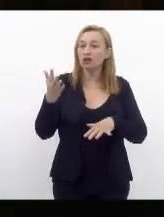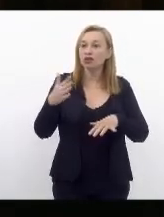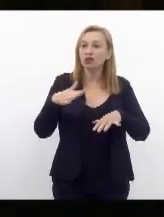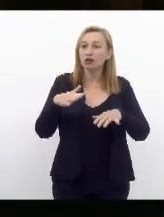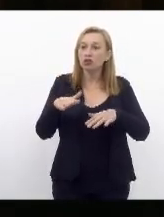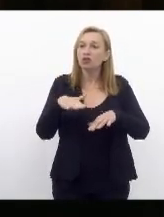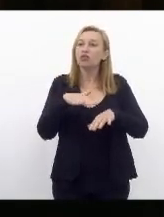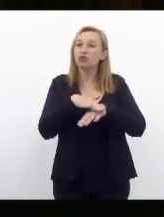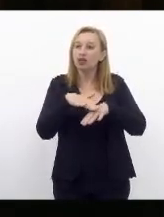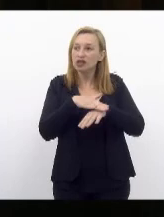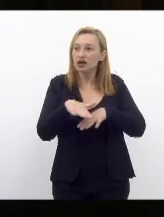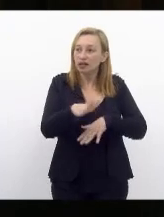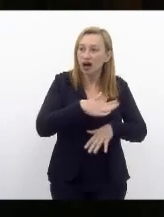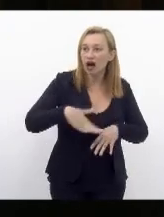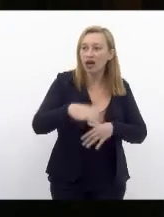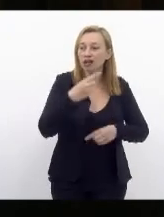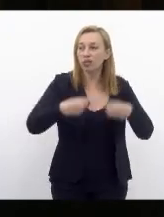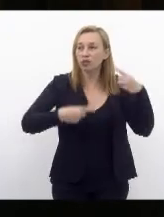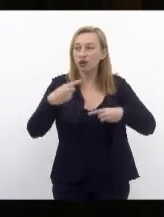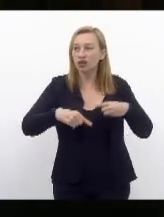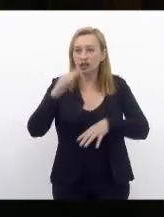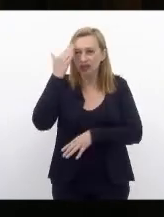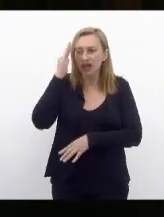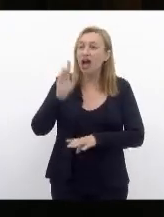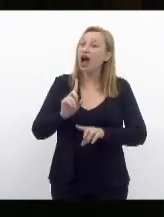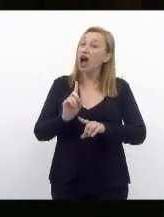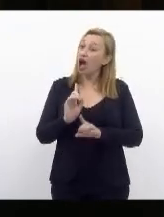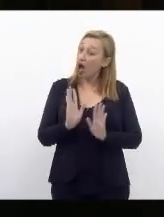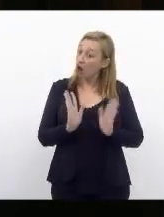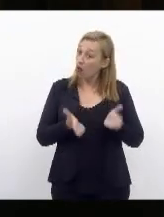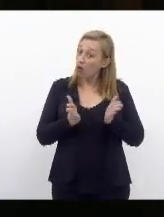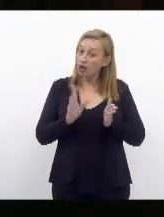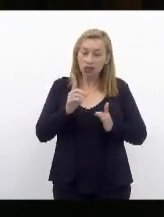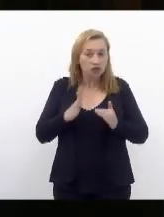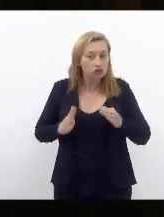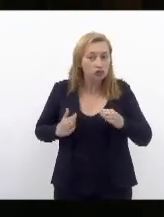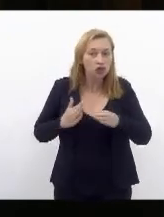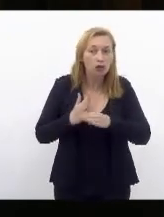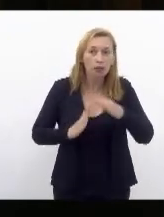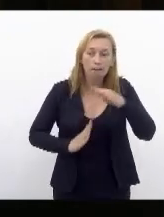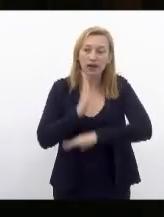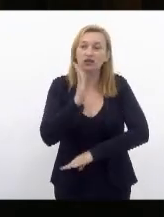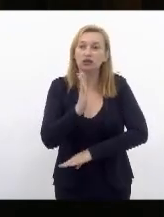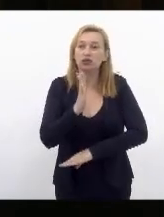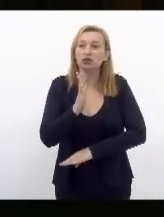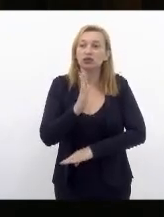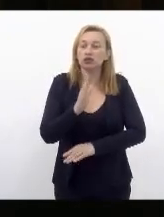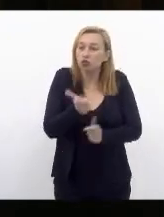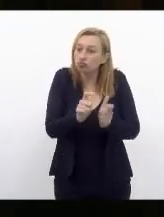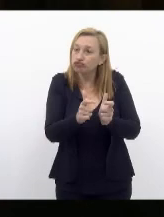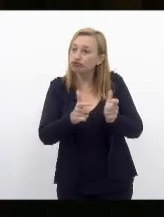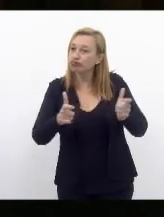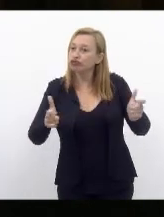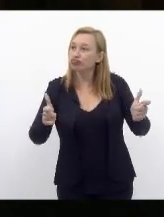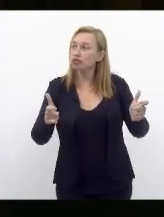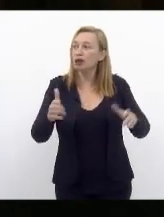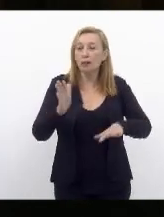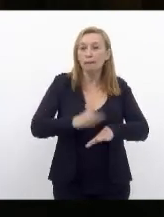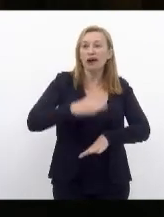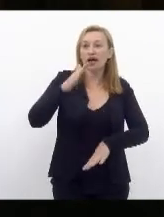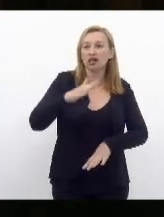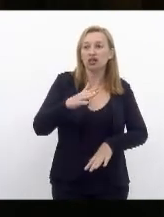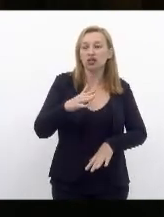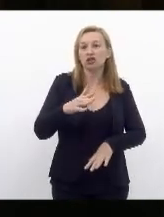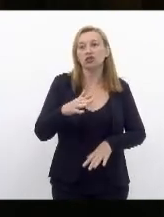política, como bem entenderem. Agora, que isso não ultrapasse os limites e que não ganhe uma proporção muito maior